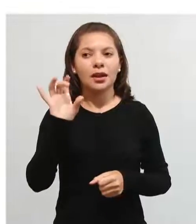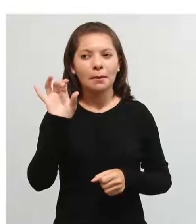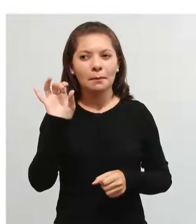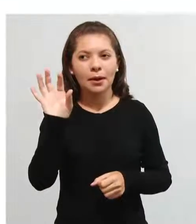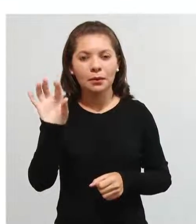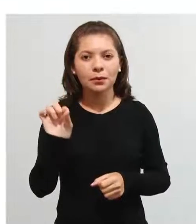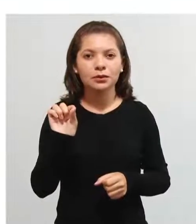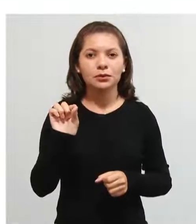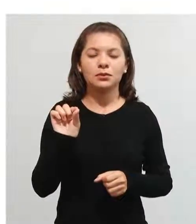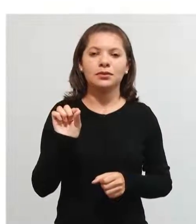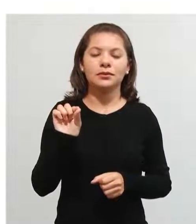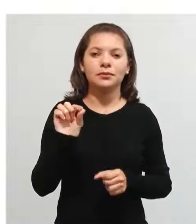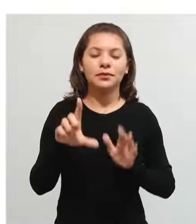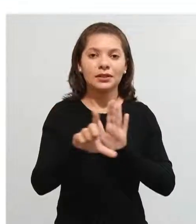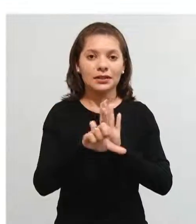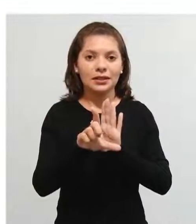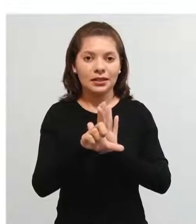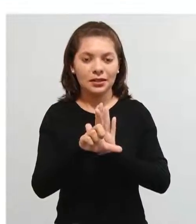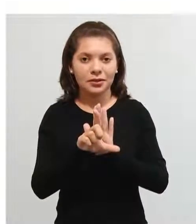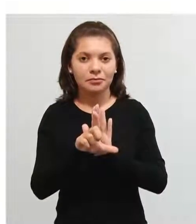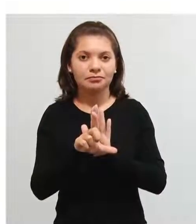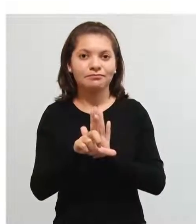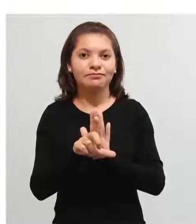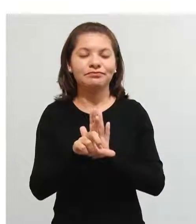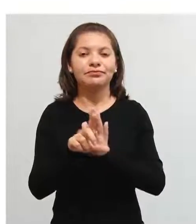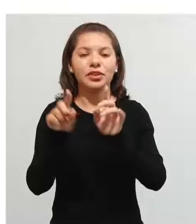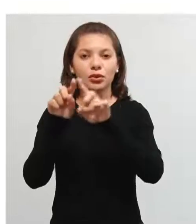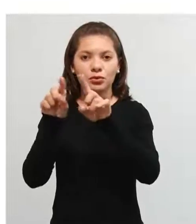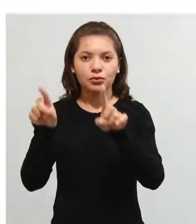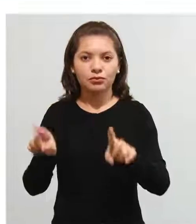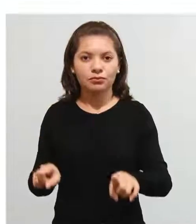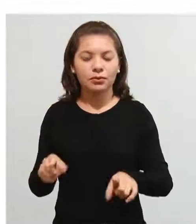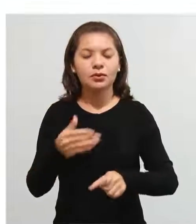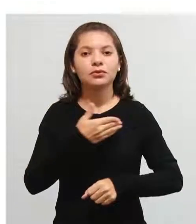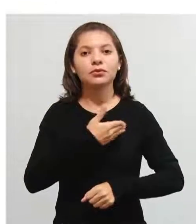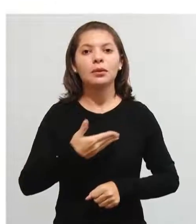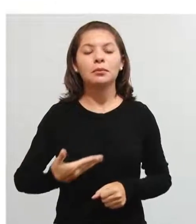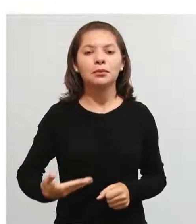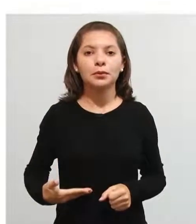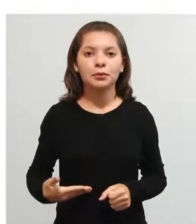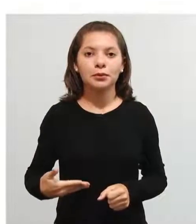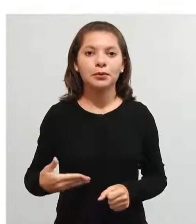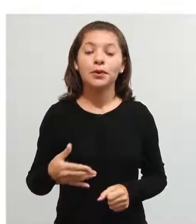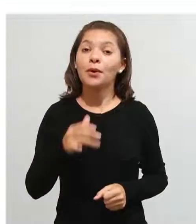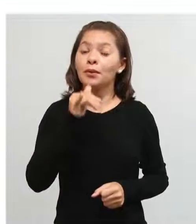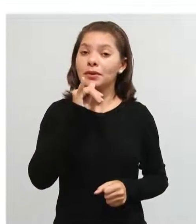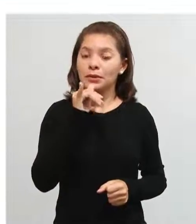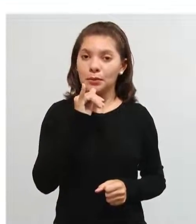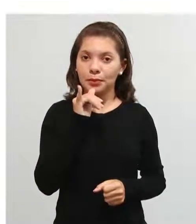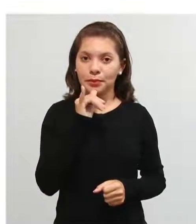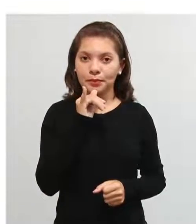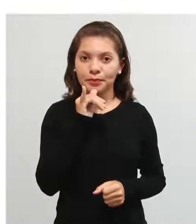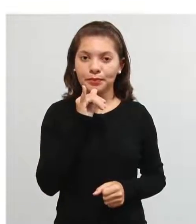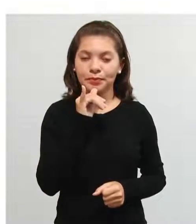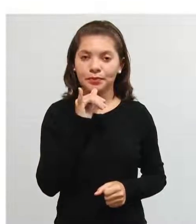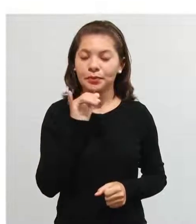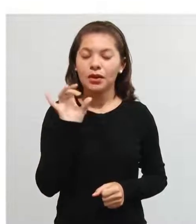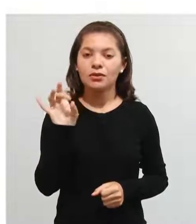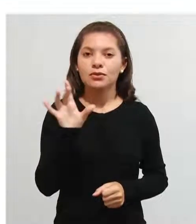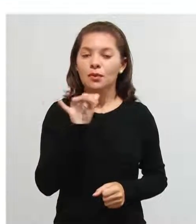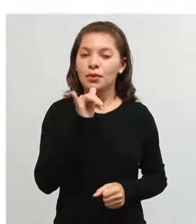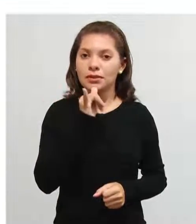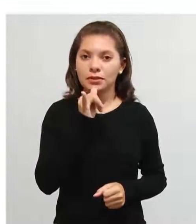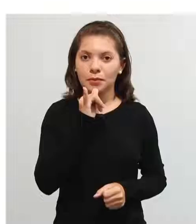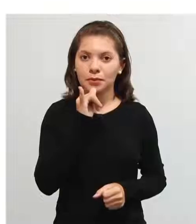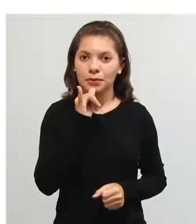escolha. A lei, ela dá margem para que o gestor público possa definir. Vou dar um exemplo aqui, tá? É só um exemplo não